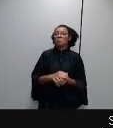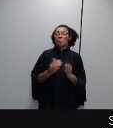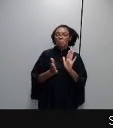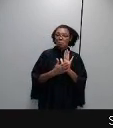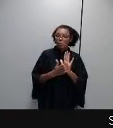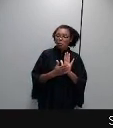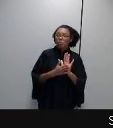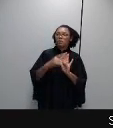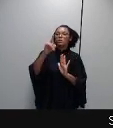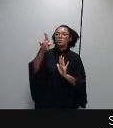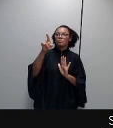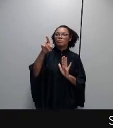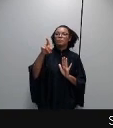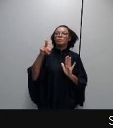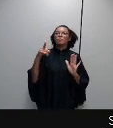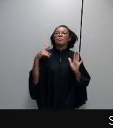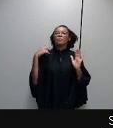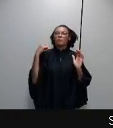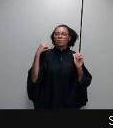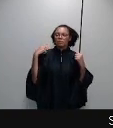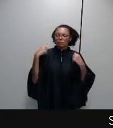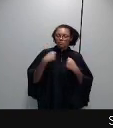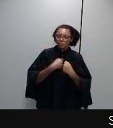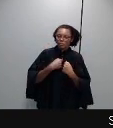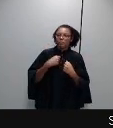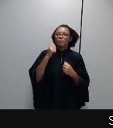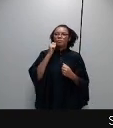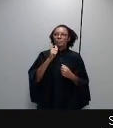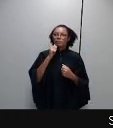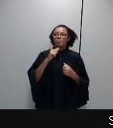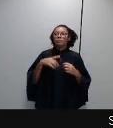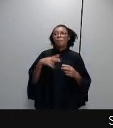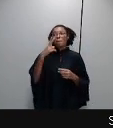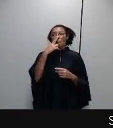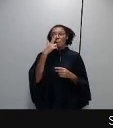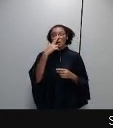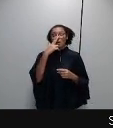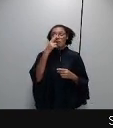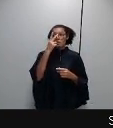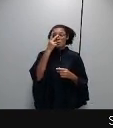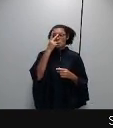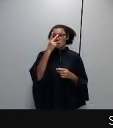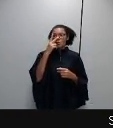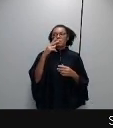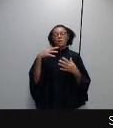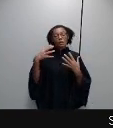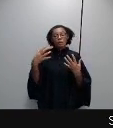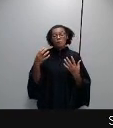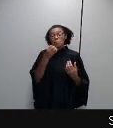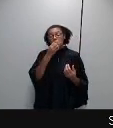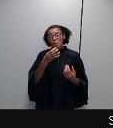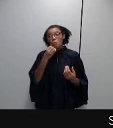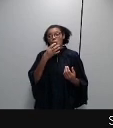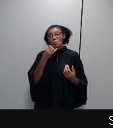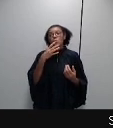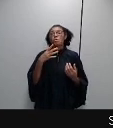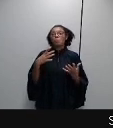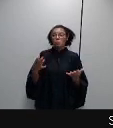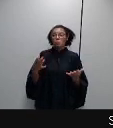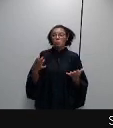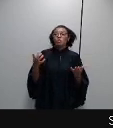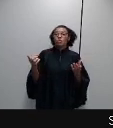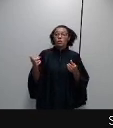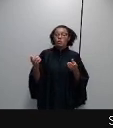ministra Regina parece que parece adequado é conciliar a